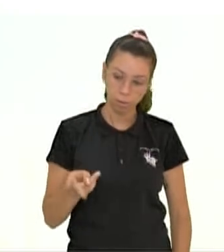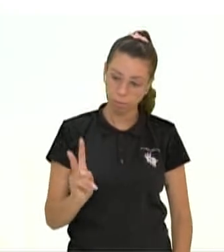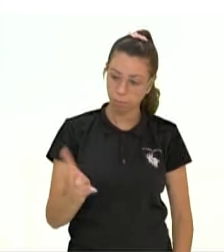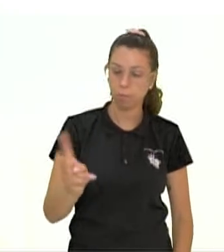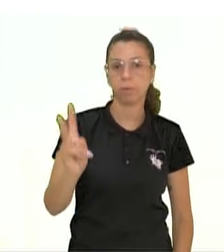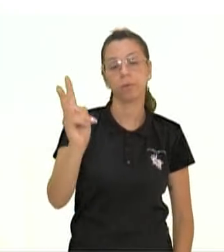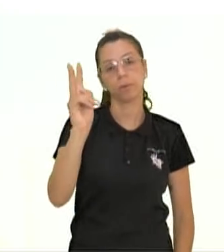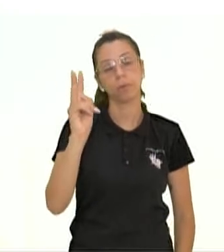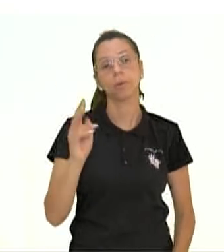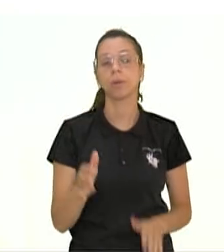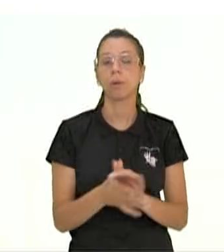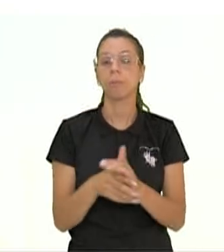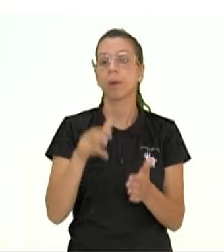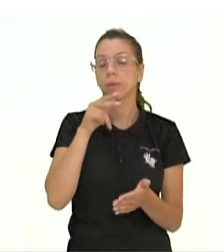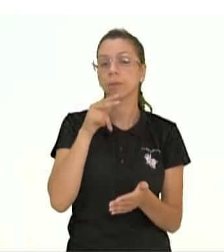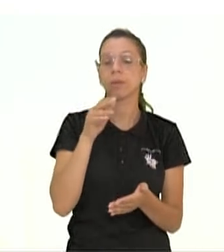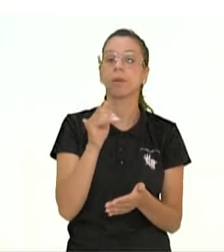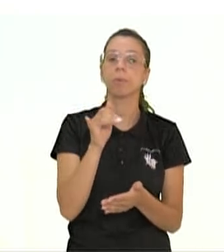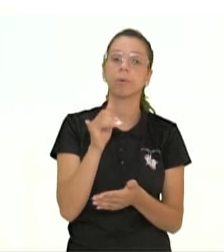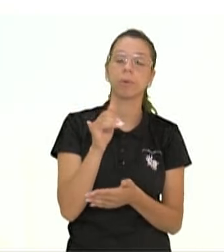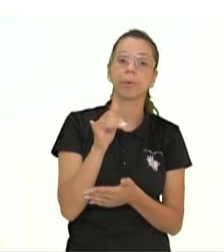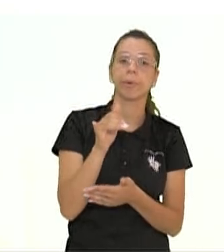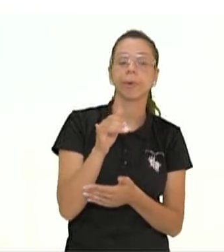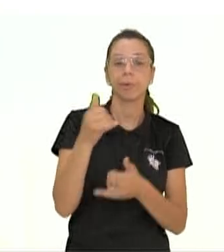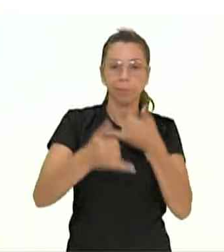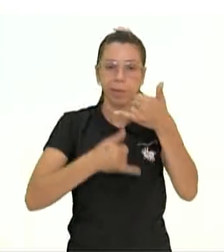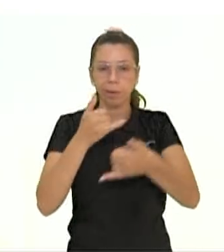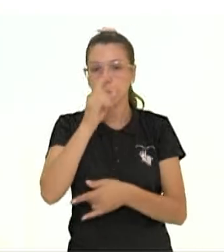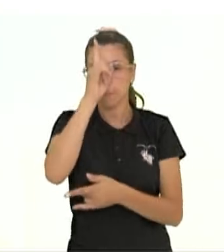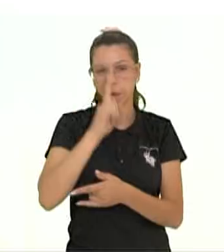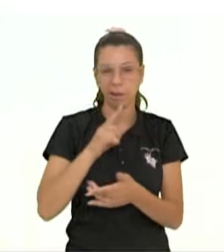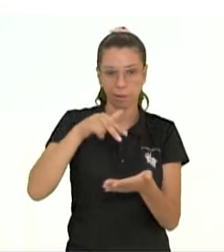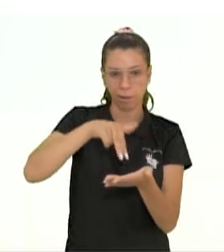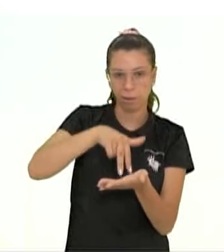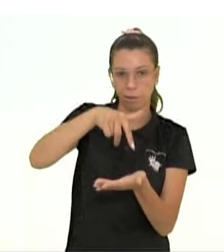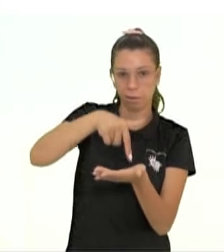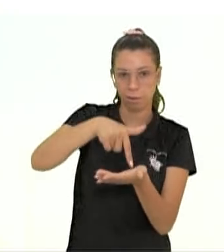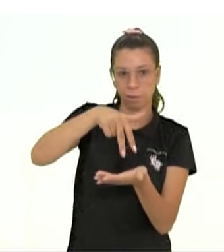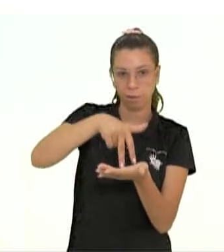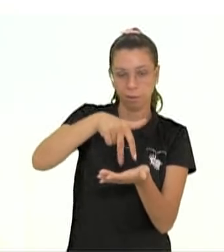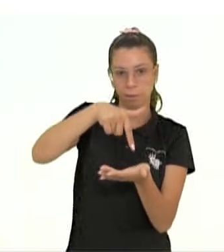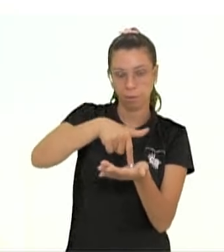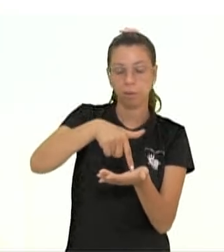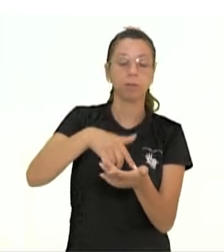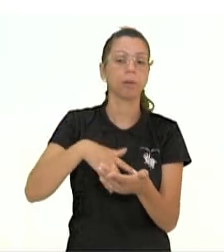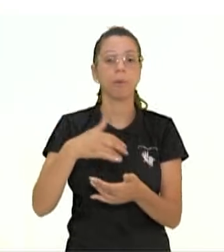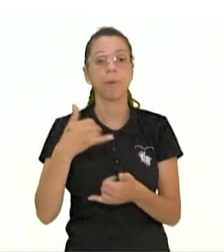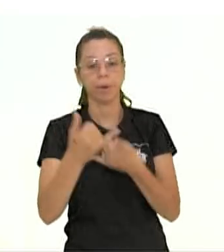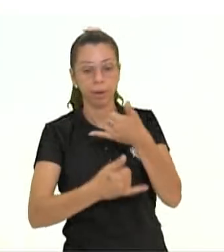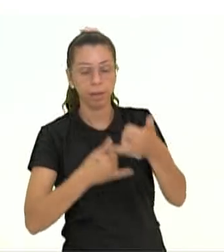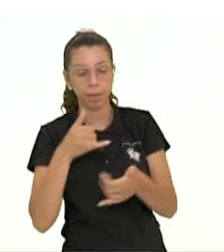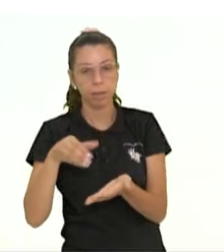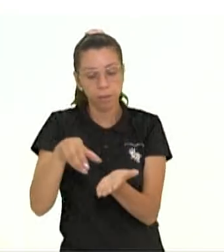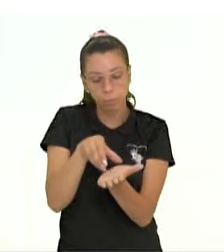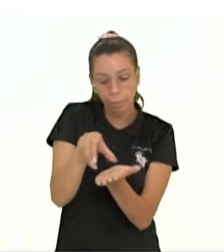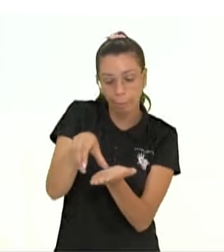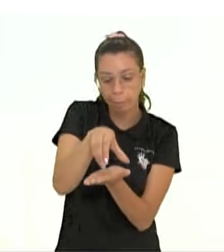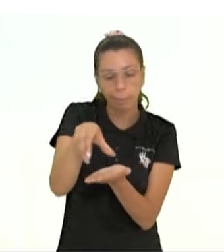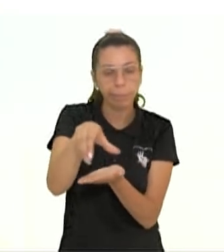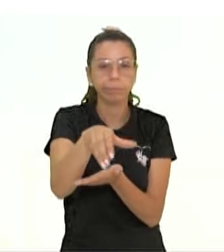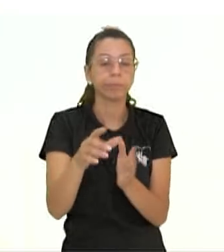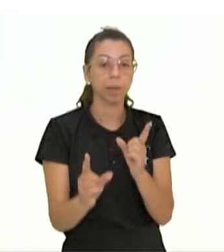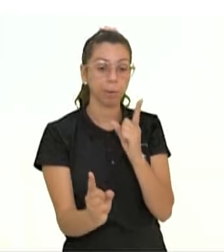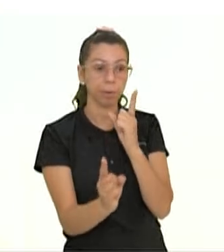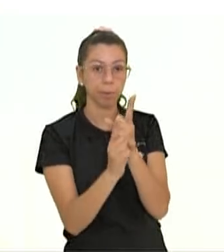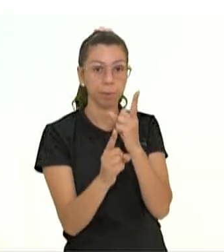permanece, a amarelinha, né? Crianças brincando de carrinho. Existem histórias que foram encontradas pela arqueologia